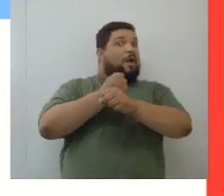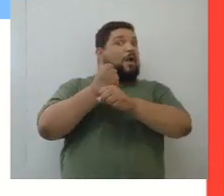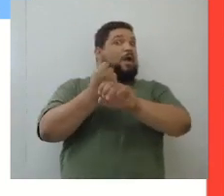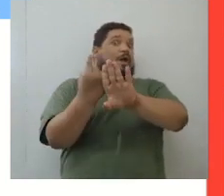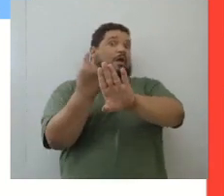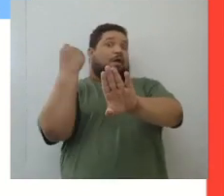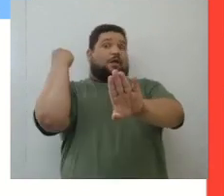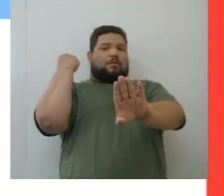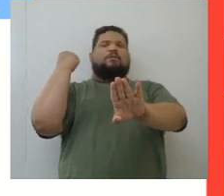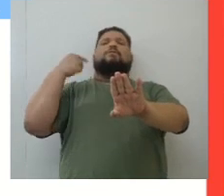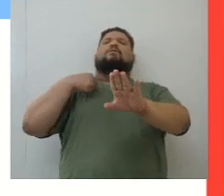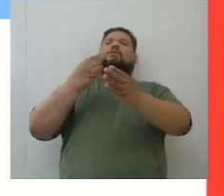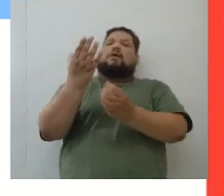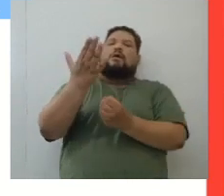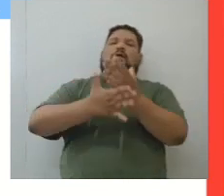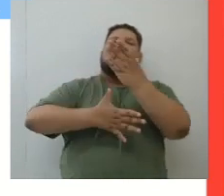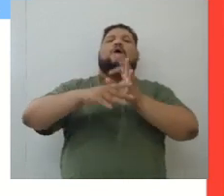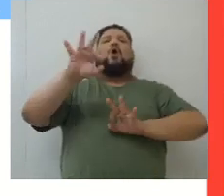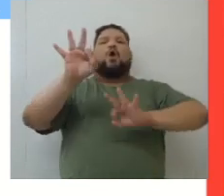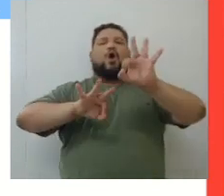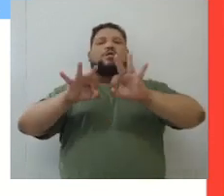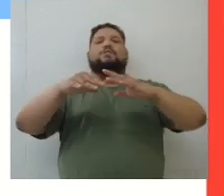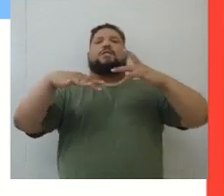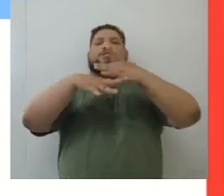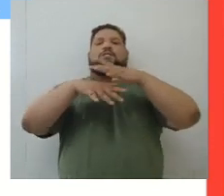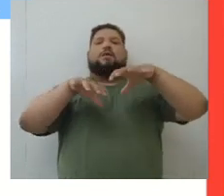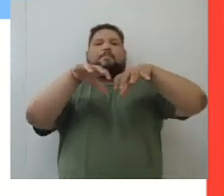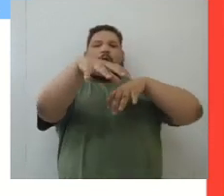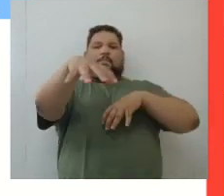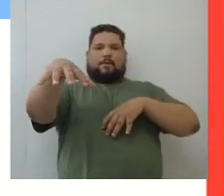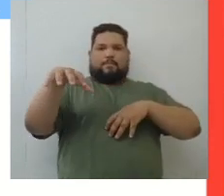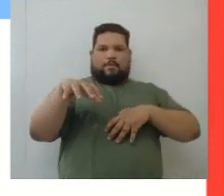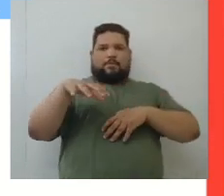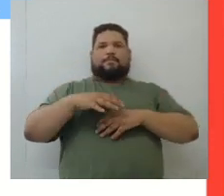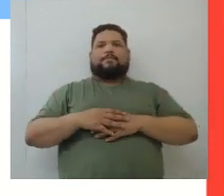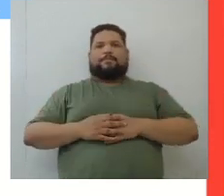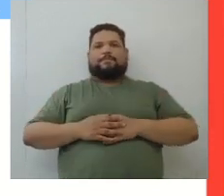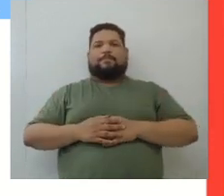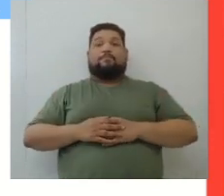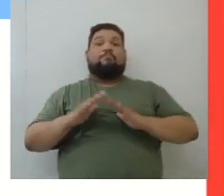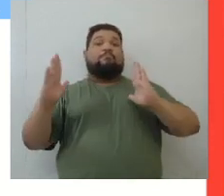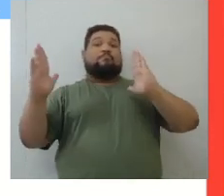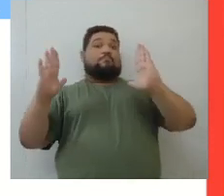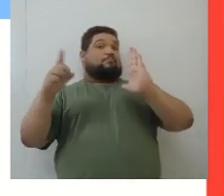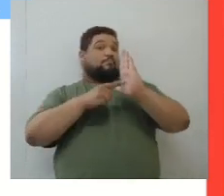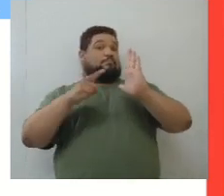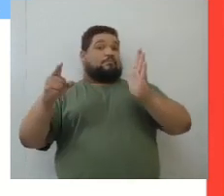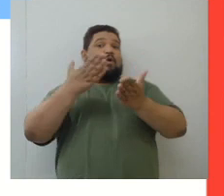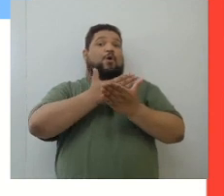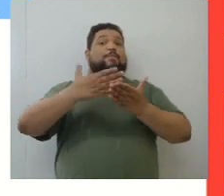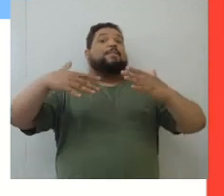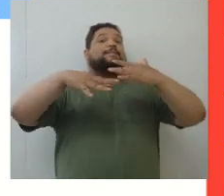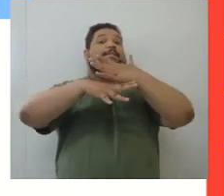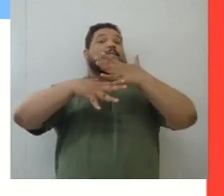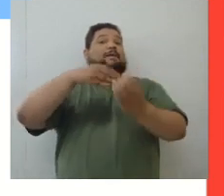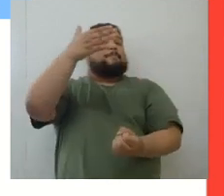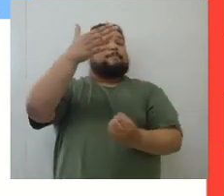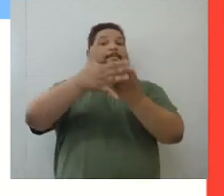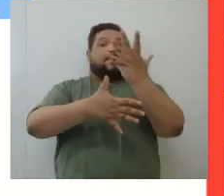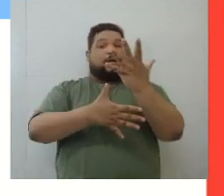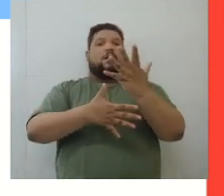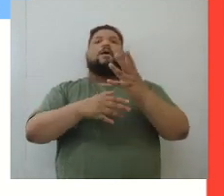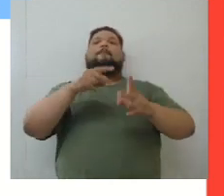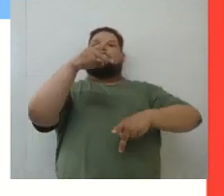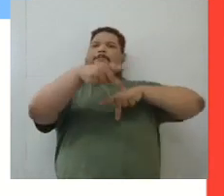de organização das civilizações. Então, nesse período inicial de formação das cidades, boa parte